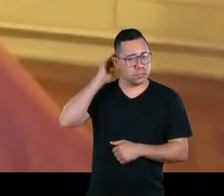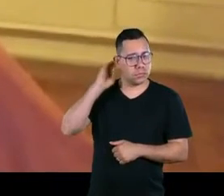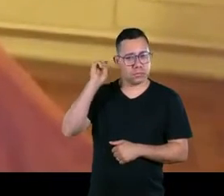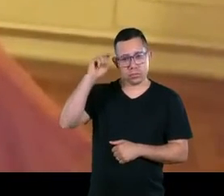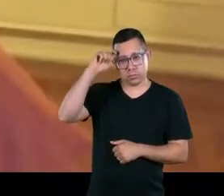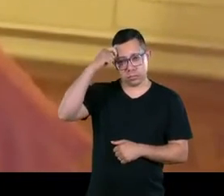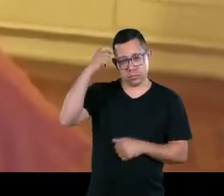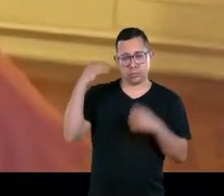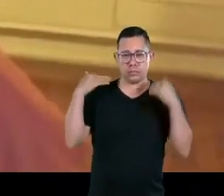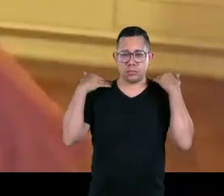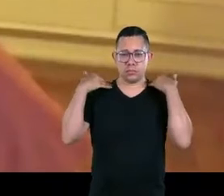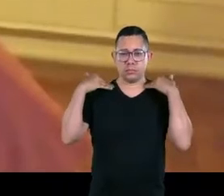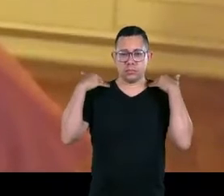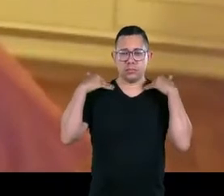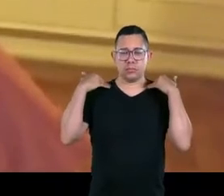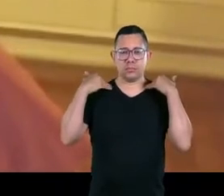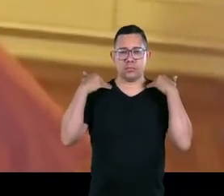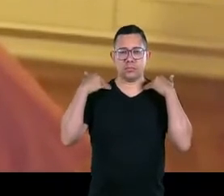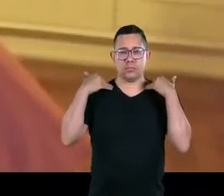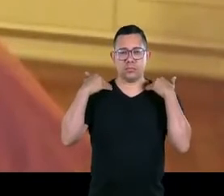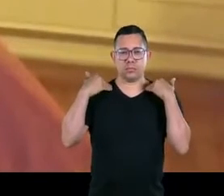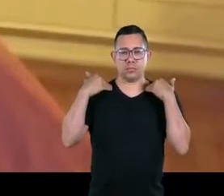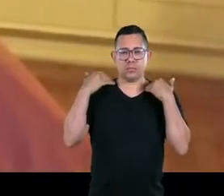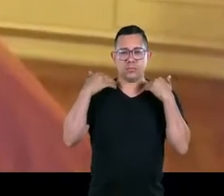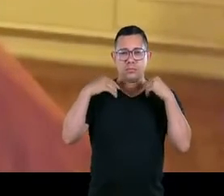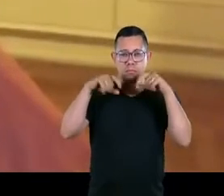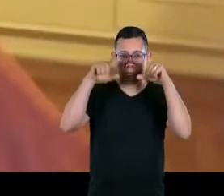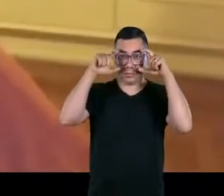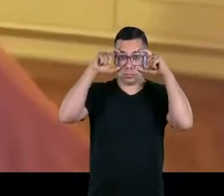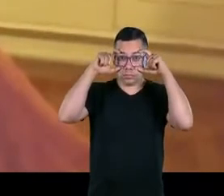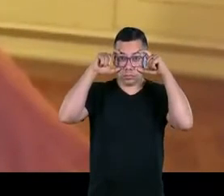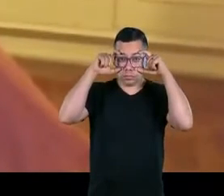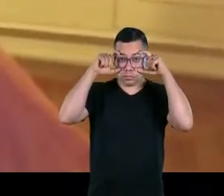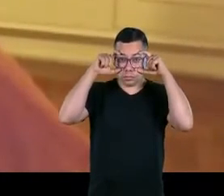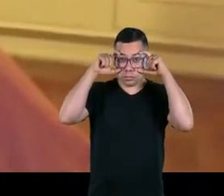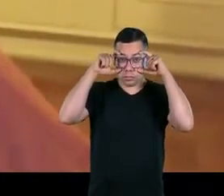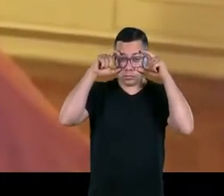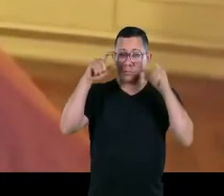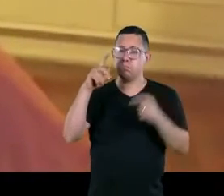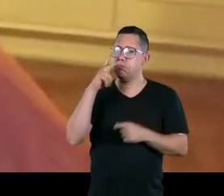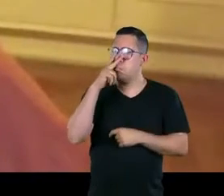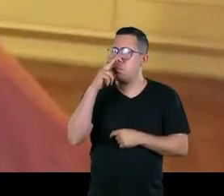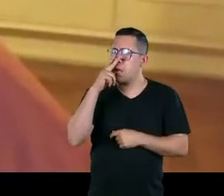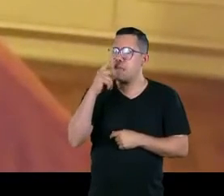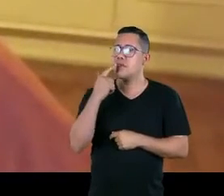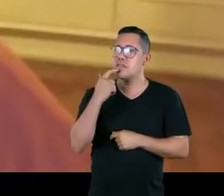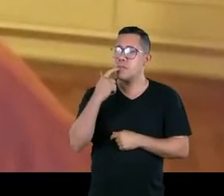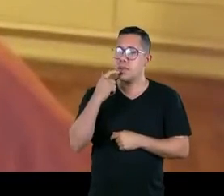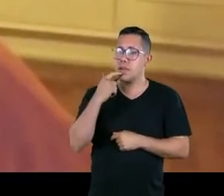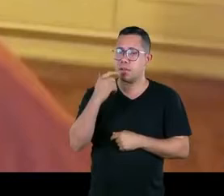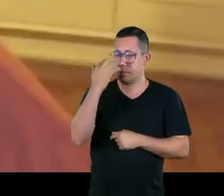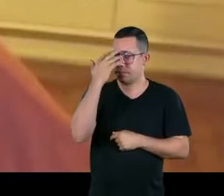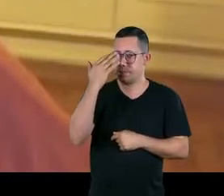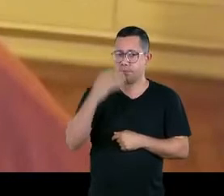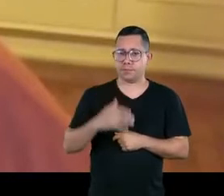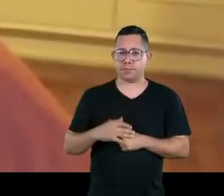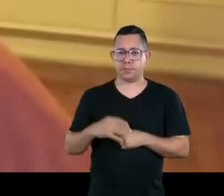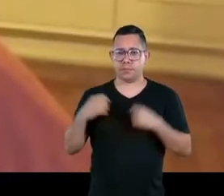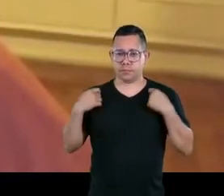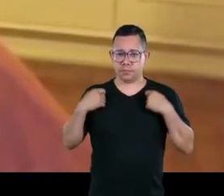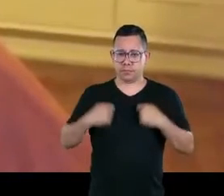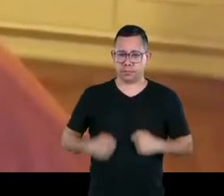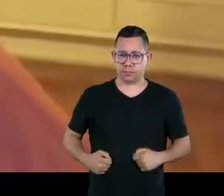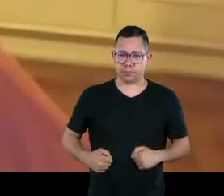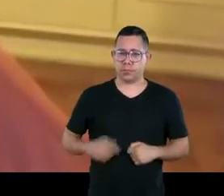pretos acima dos ombros, estou de óculos de cor ferrugem, camisa de linho